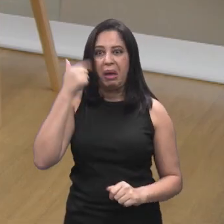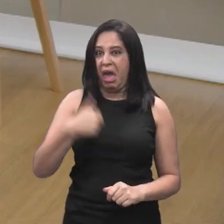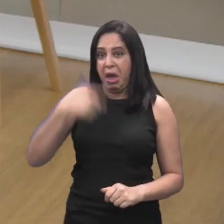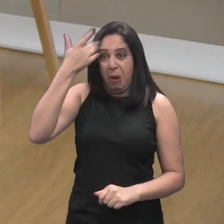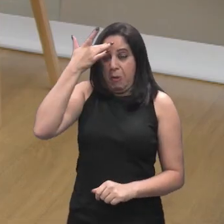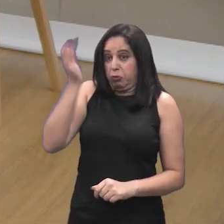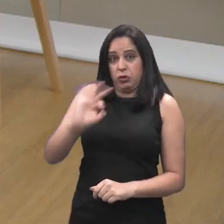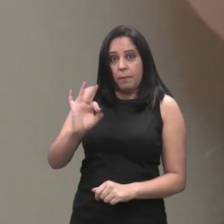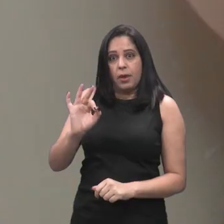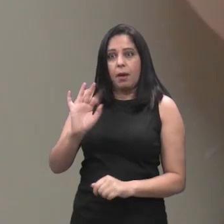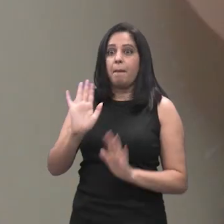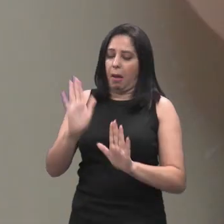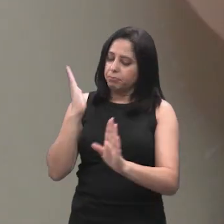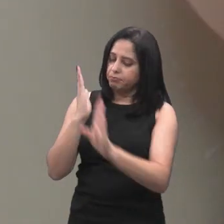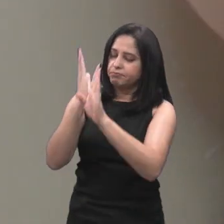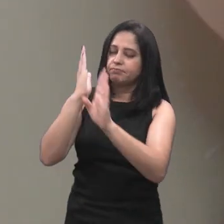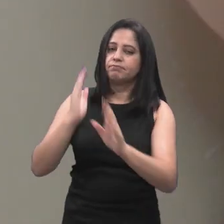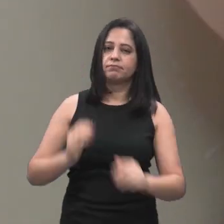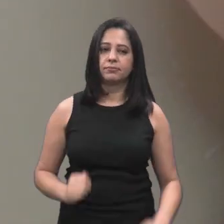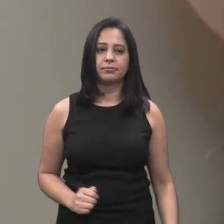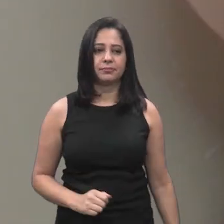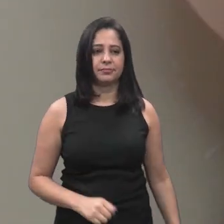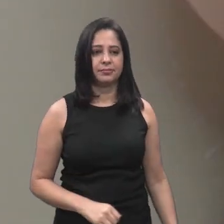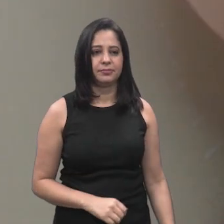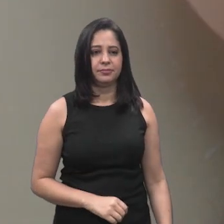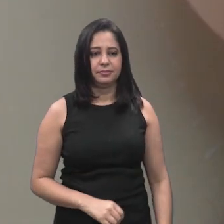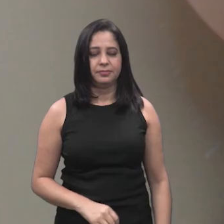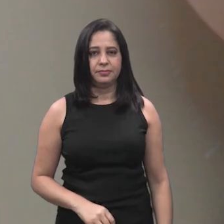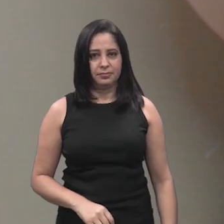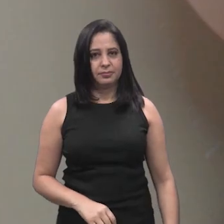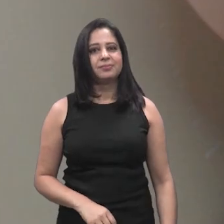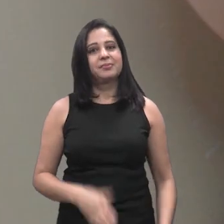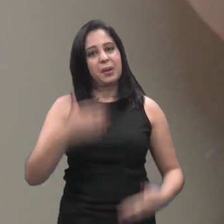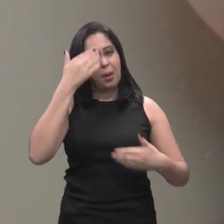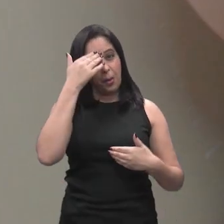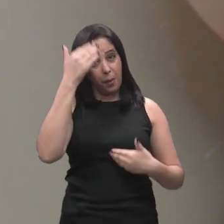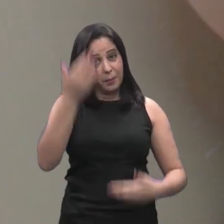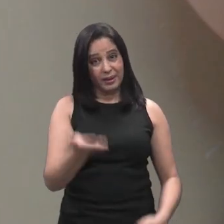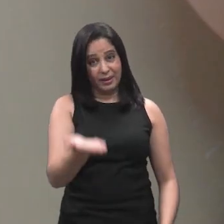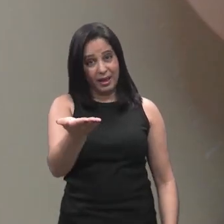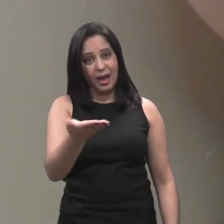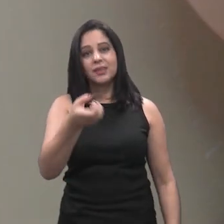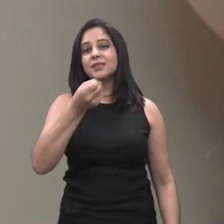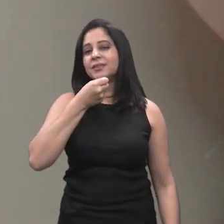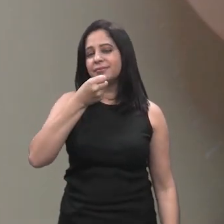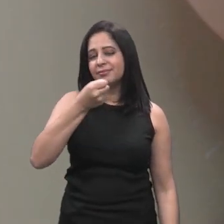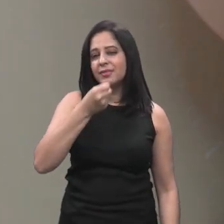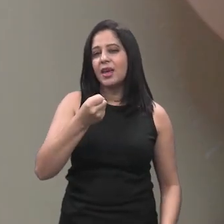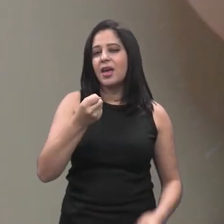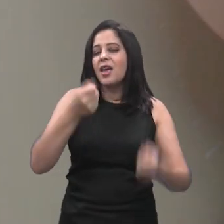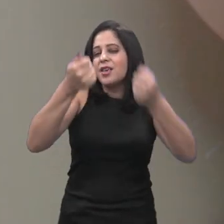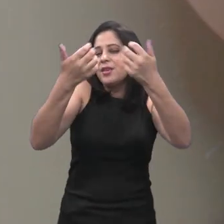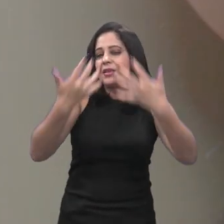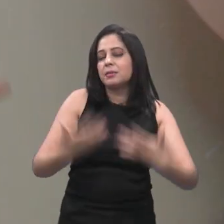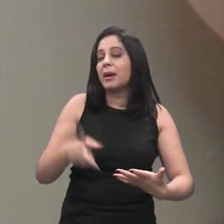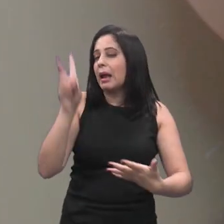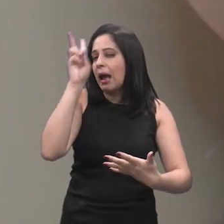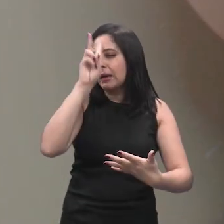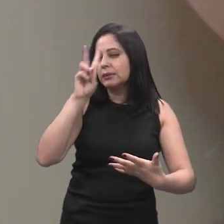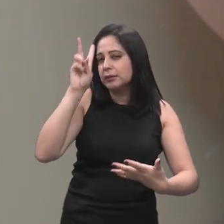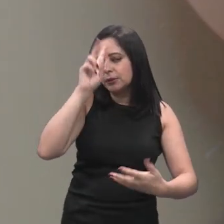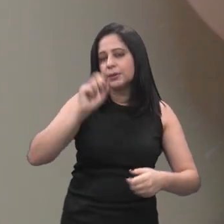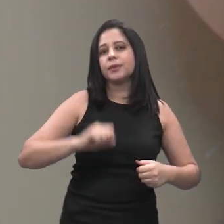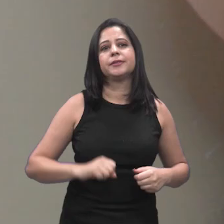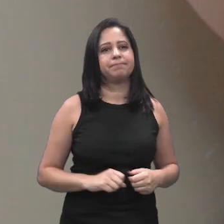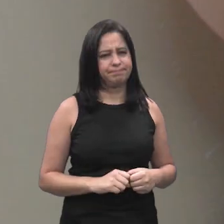Tá aí, então, agradeço ao seu Júlio por contar um pouquinho da história dele pra gente. É isso mesmo, né, Fernanda? Mais uma vez a